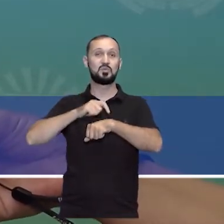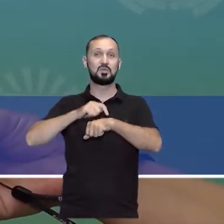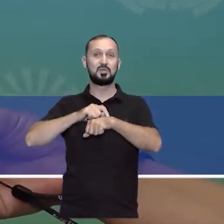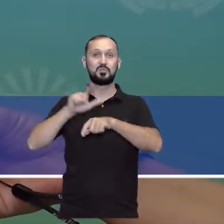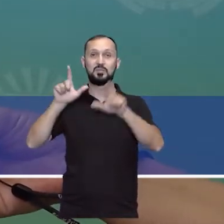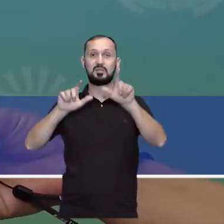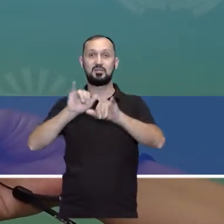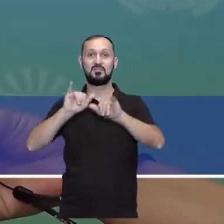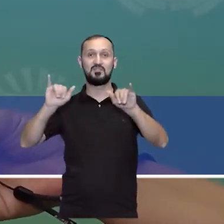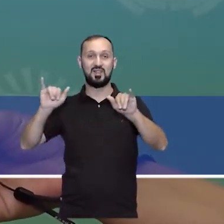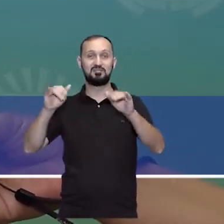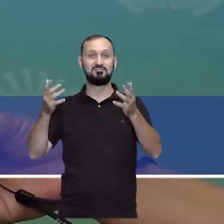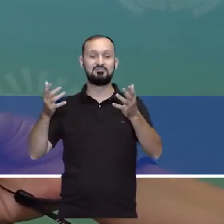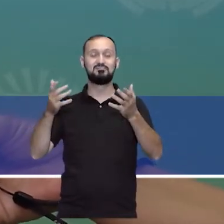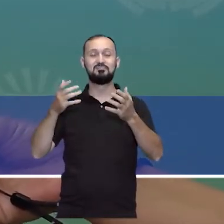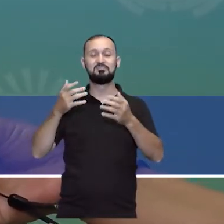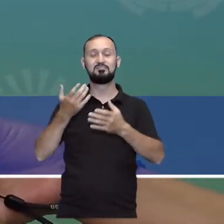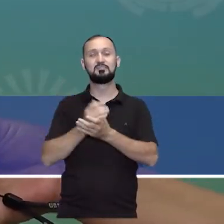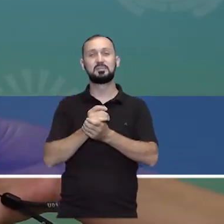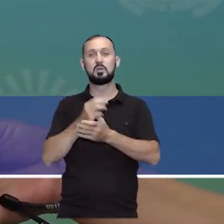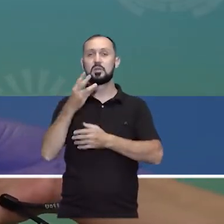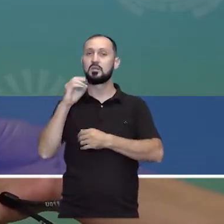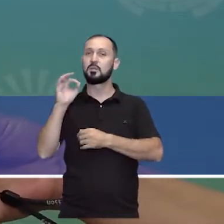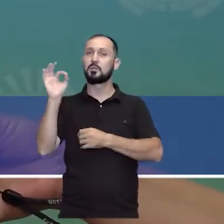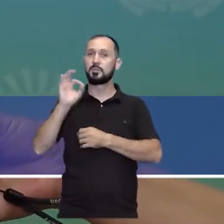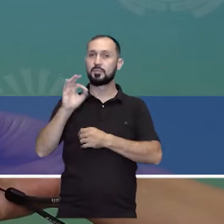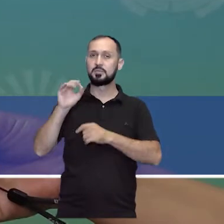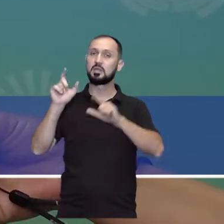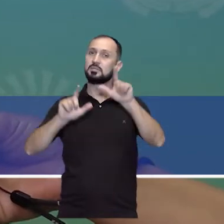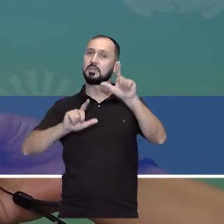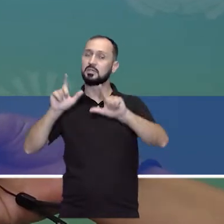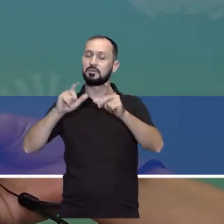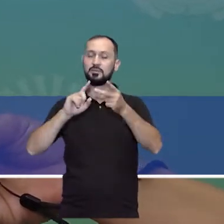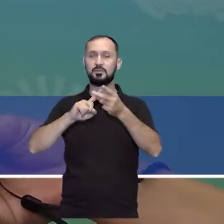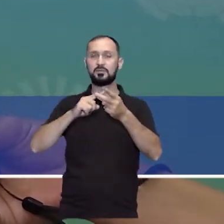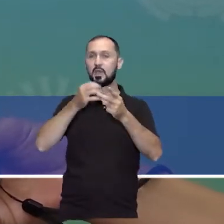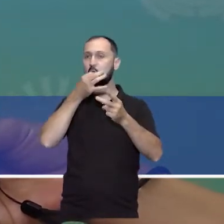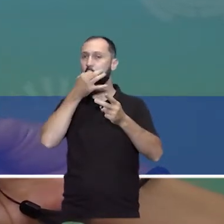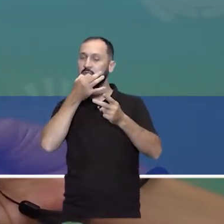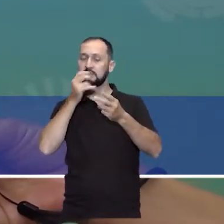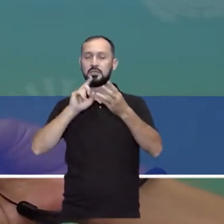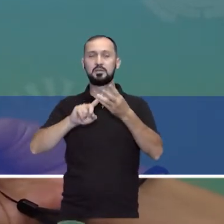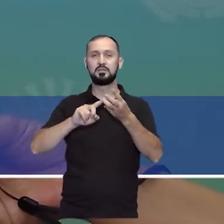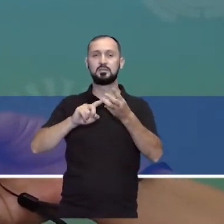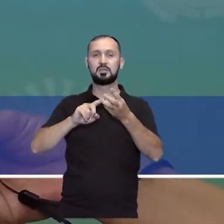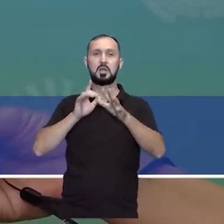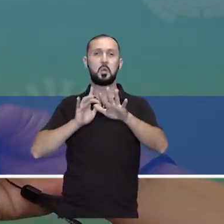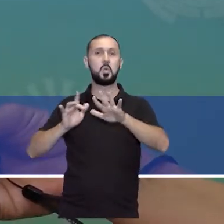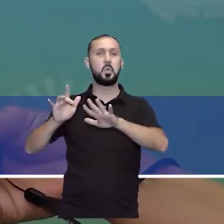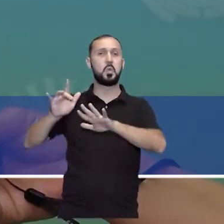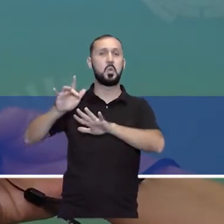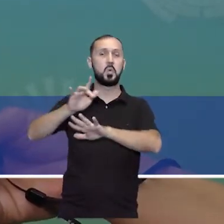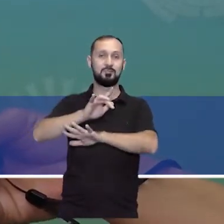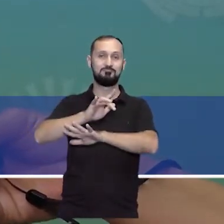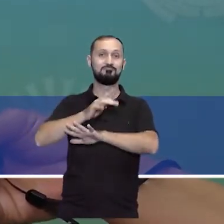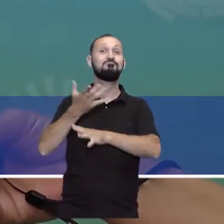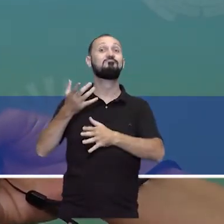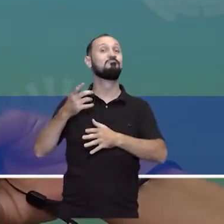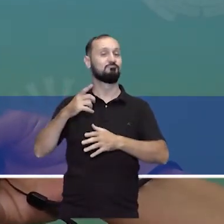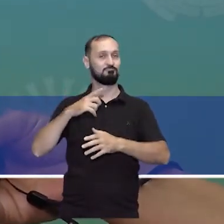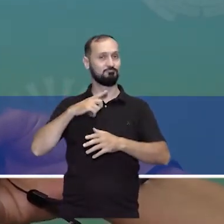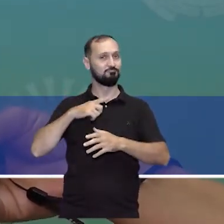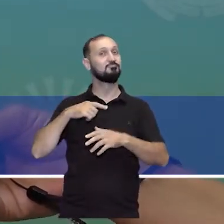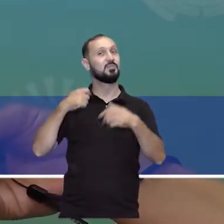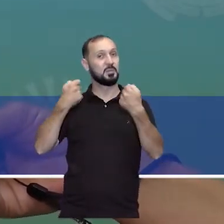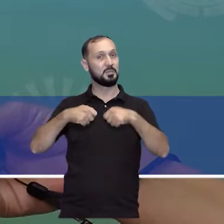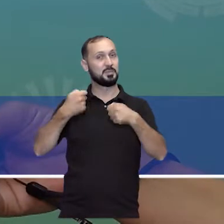do espaço na propaganda eleitoral. Então, isso quer dizer 30% do espaço na televisão, rádio, nas redes